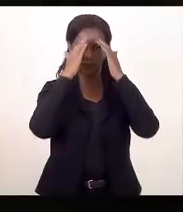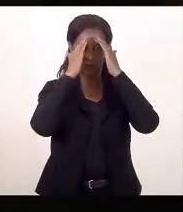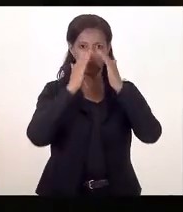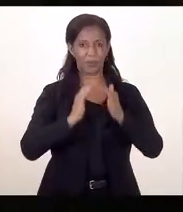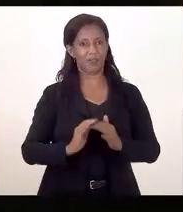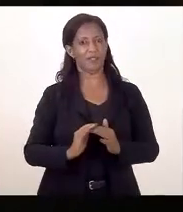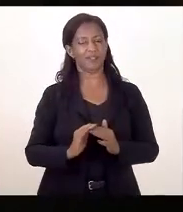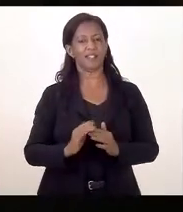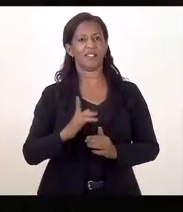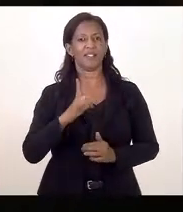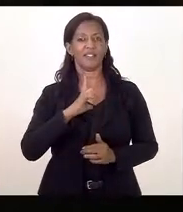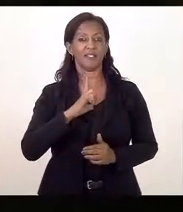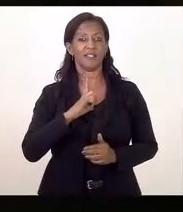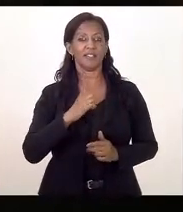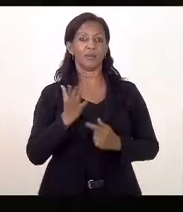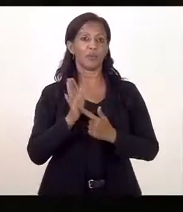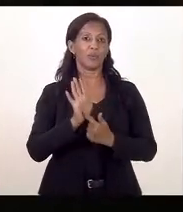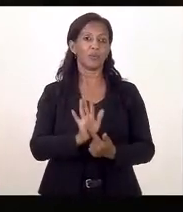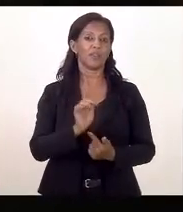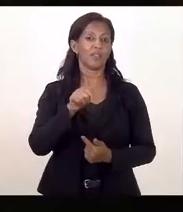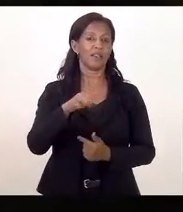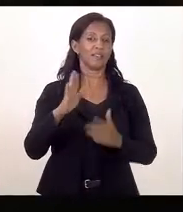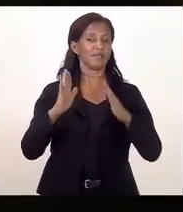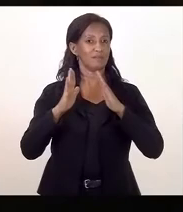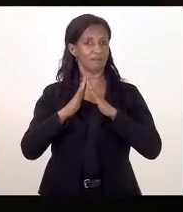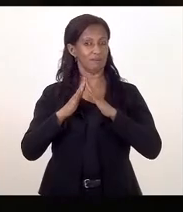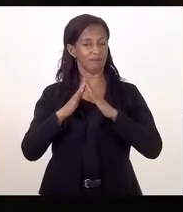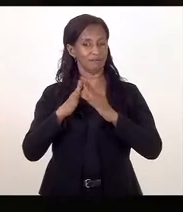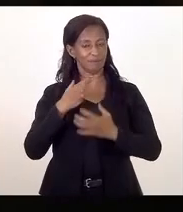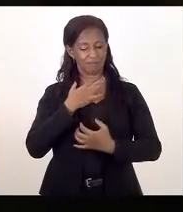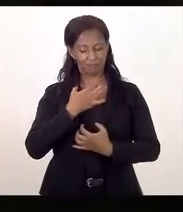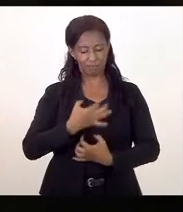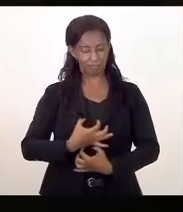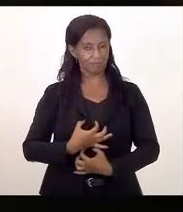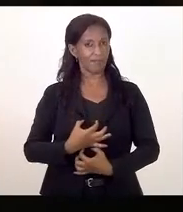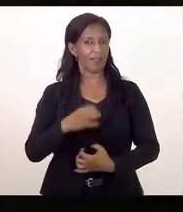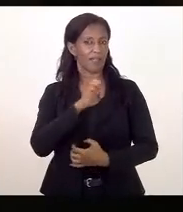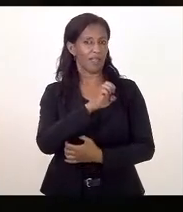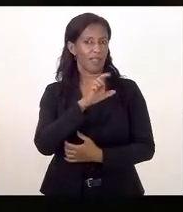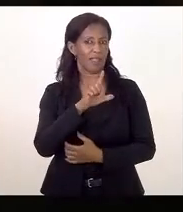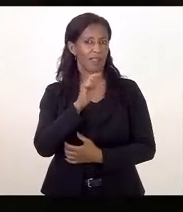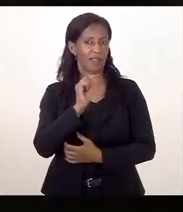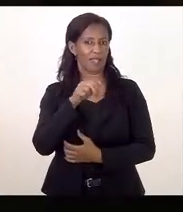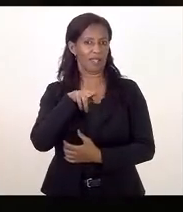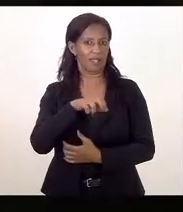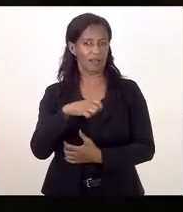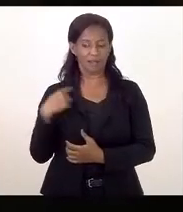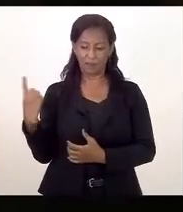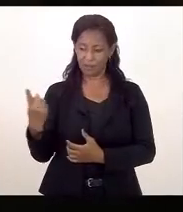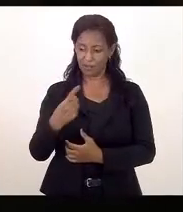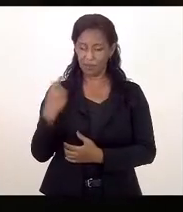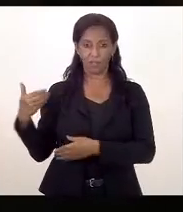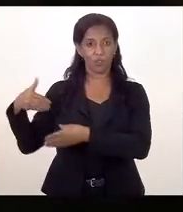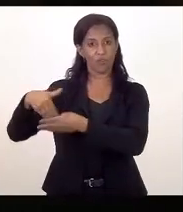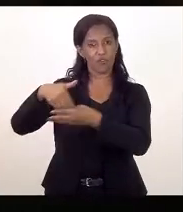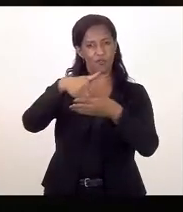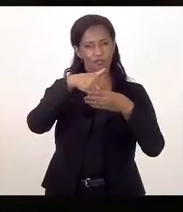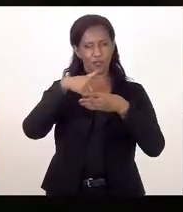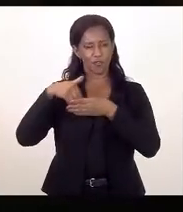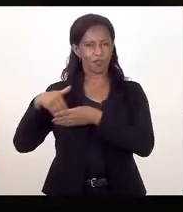que apresentei essa casa, essa homenagem à Eliana e que a gente, aqui, todos nós, votamos